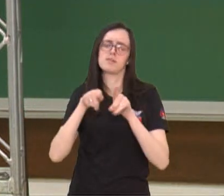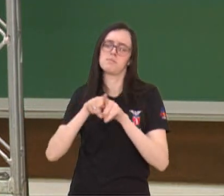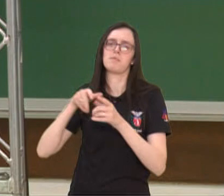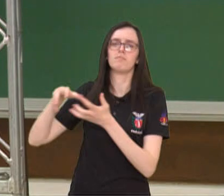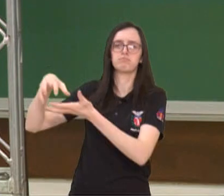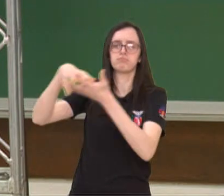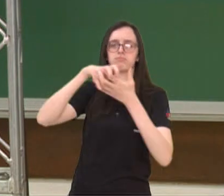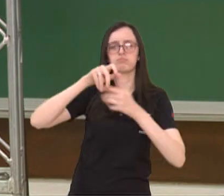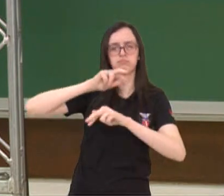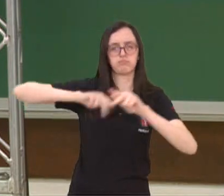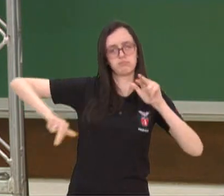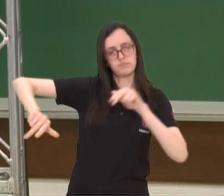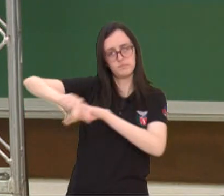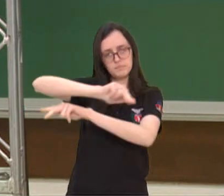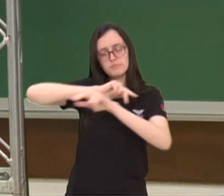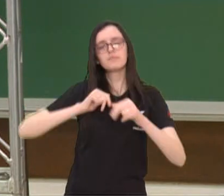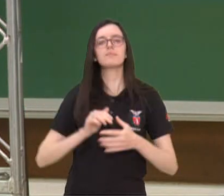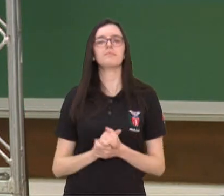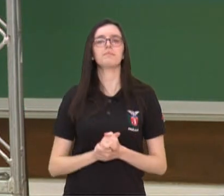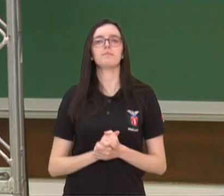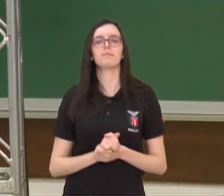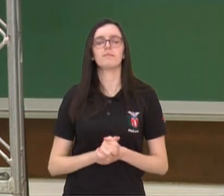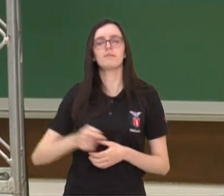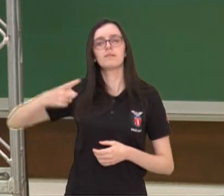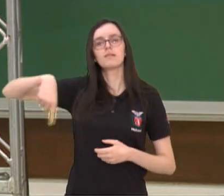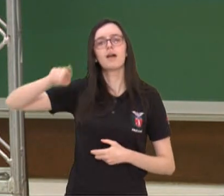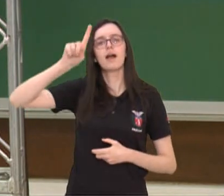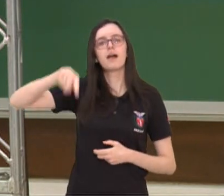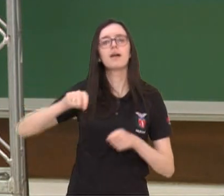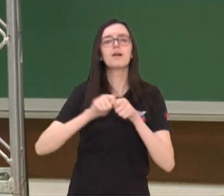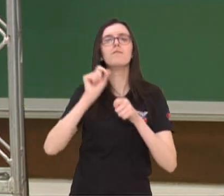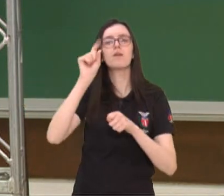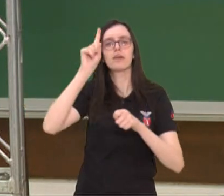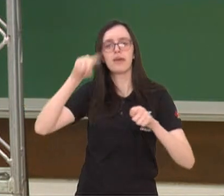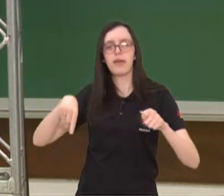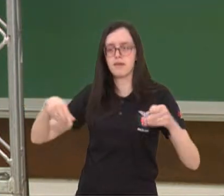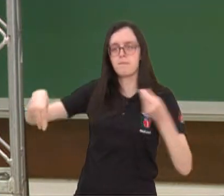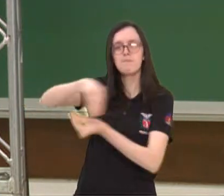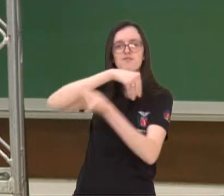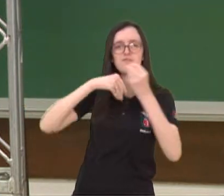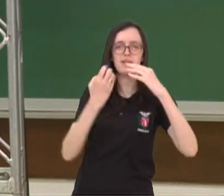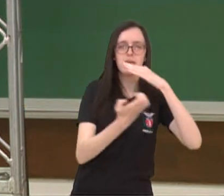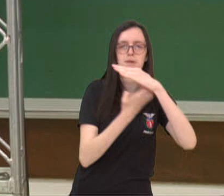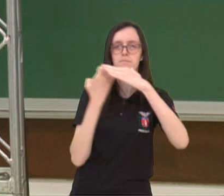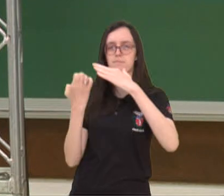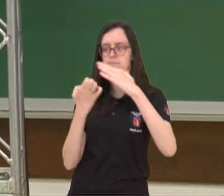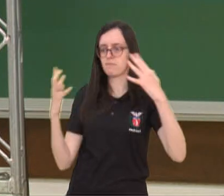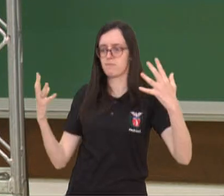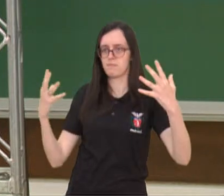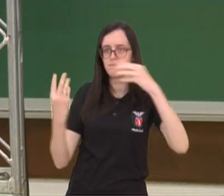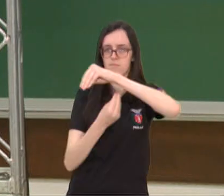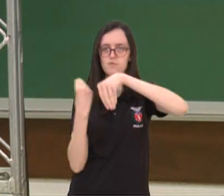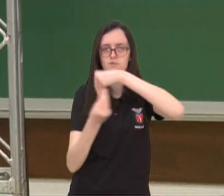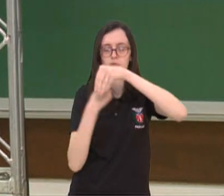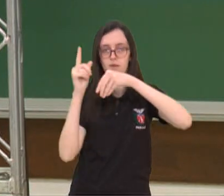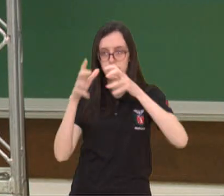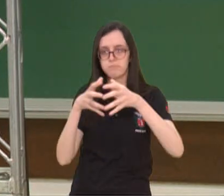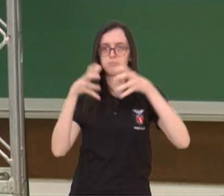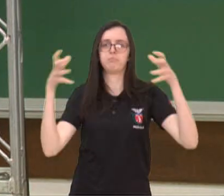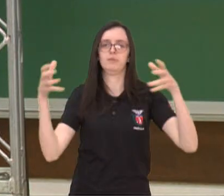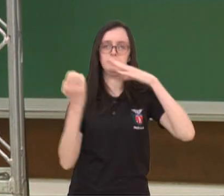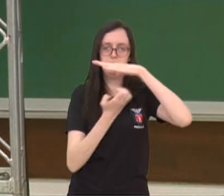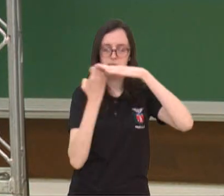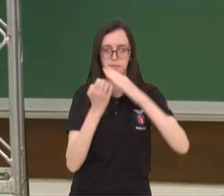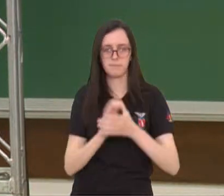setores diferentes, né? Realizando fusões. E aí você tem uma ampliação. É